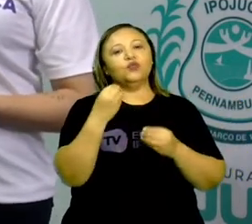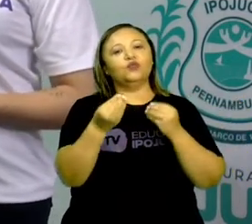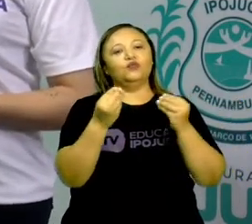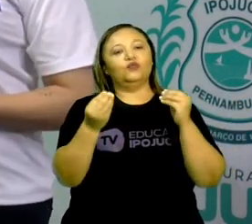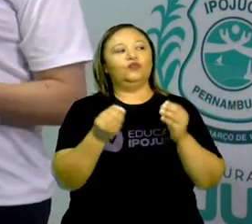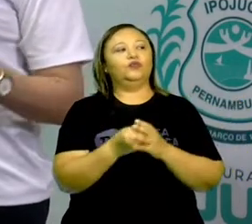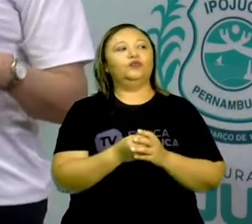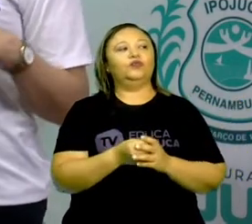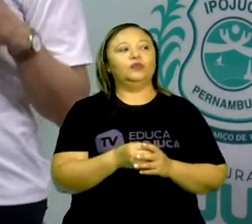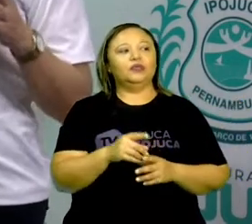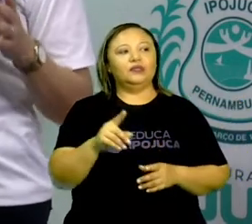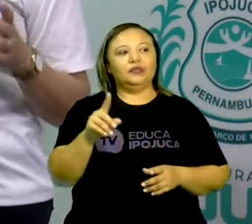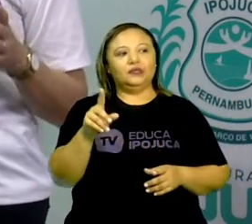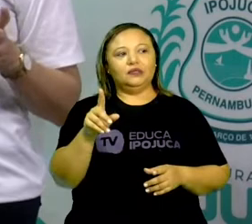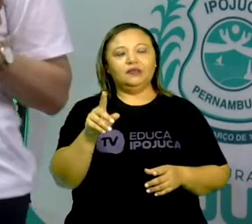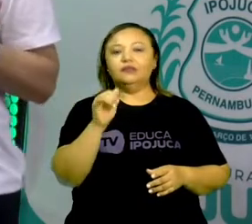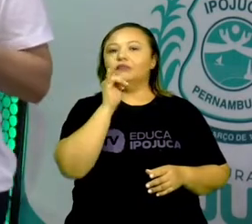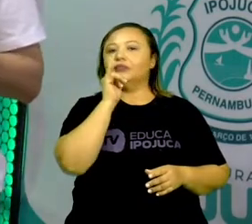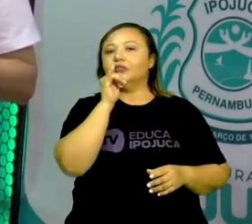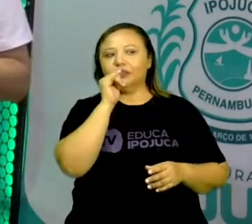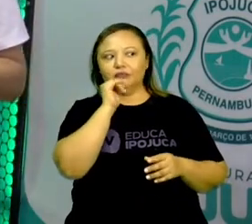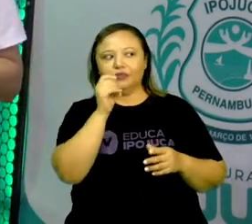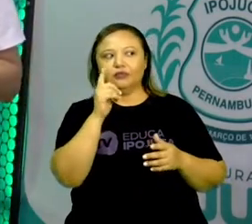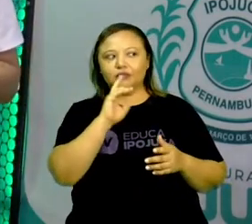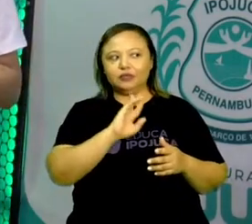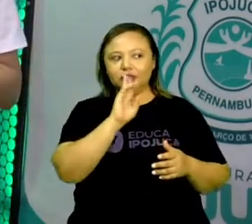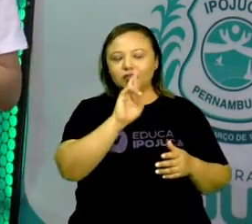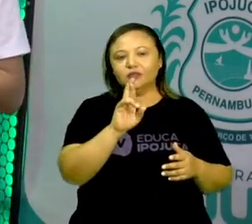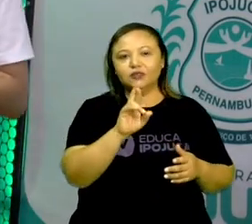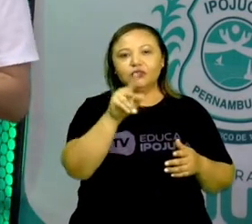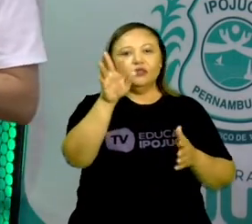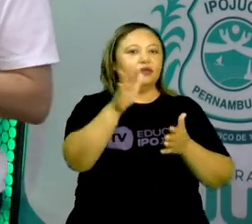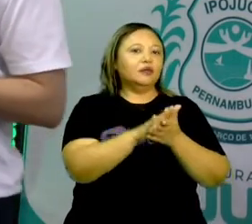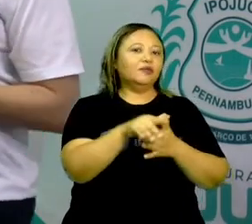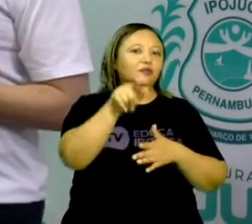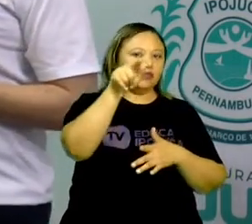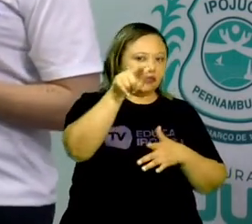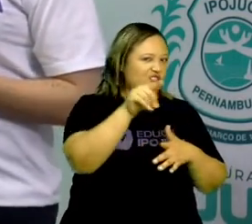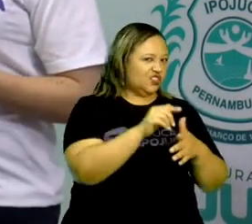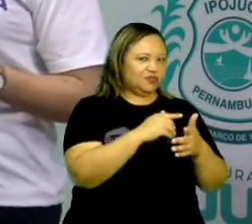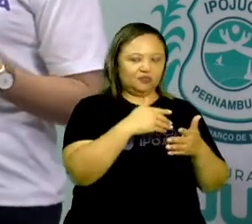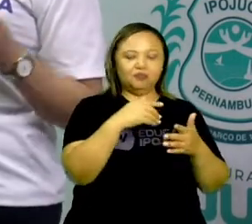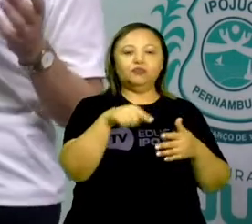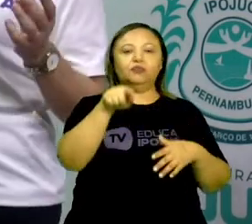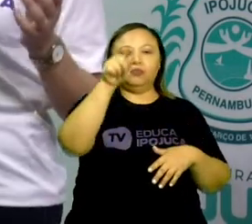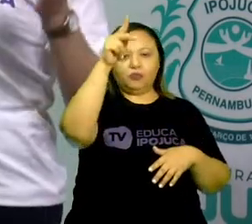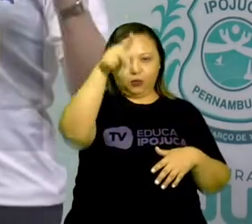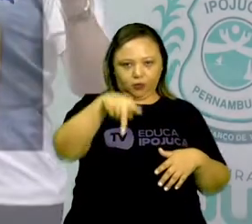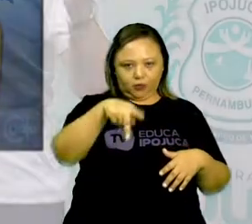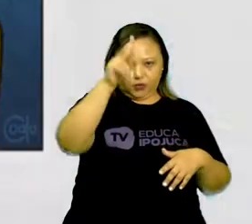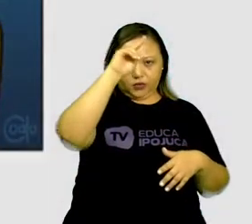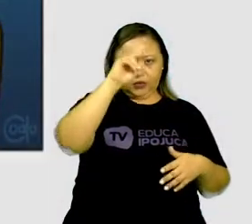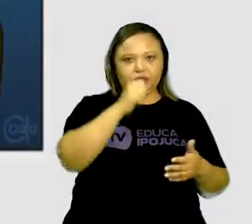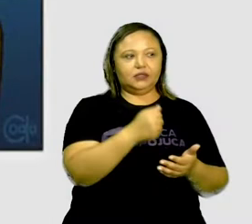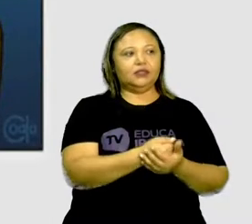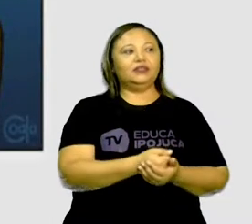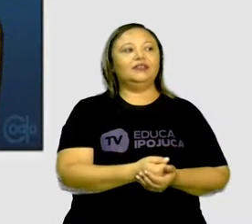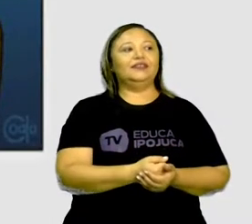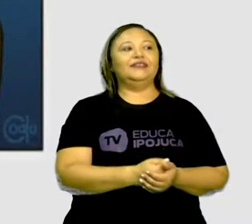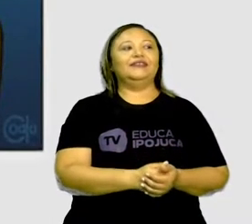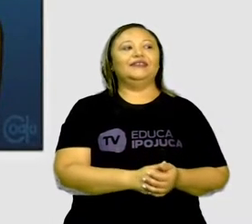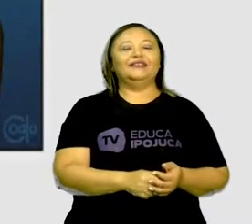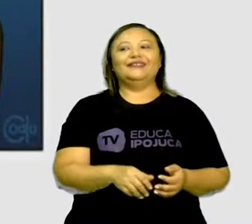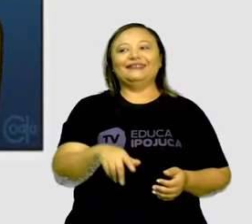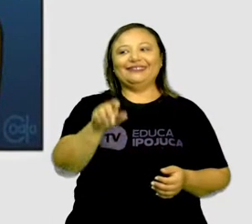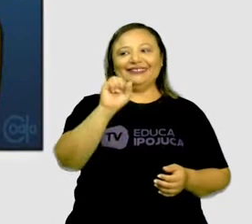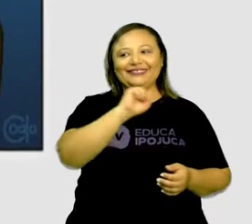vocês colocaram? Eu botei aí um exemplo, tá? Não tem que ser esse. Mas vamos ver. E aí, novinha, beleza? Qual o teu